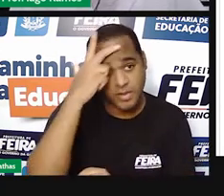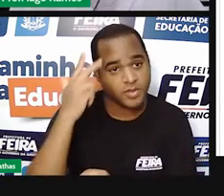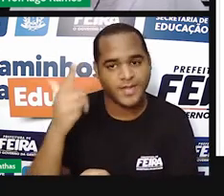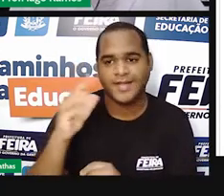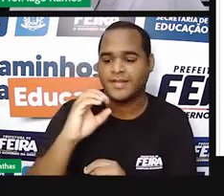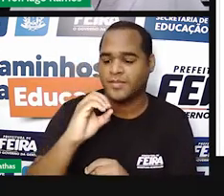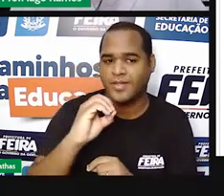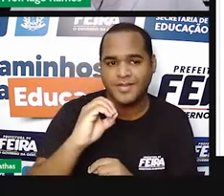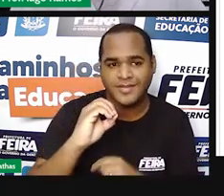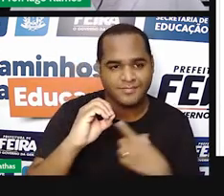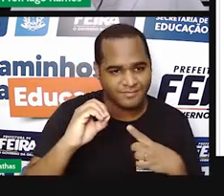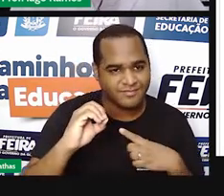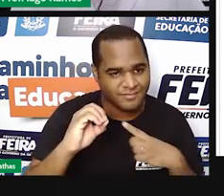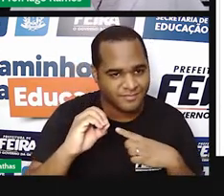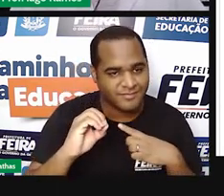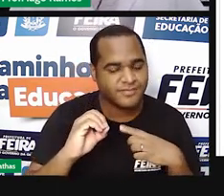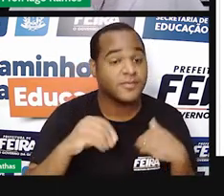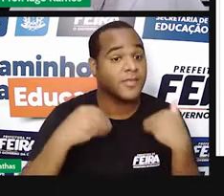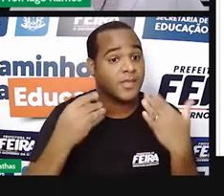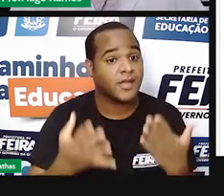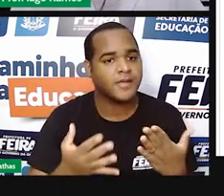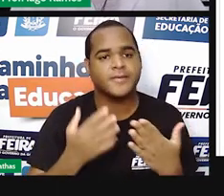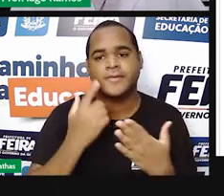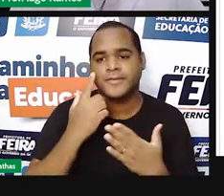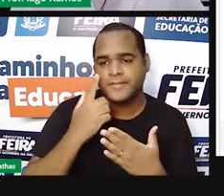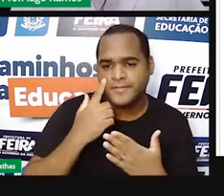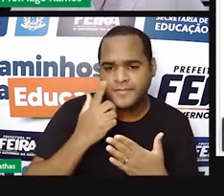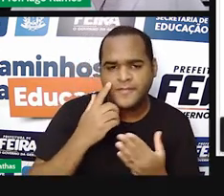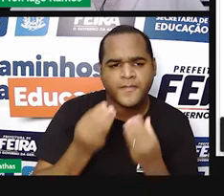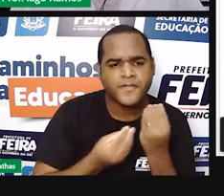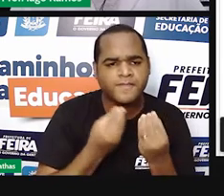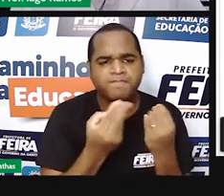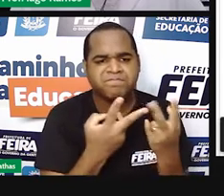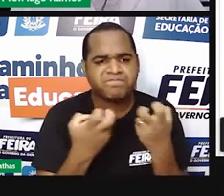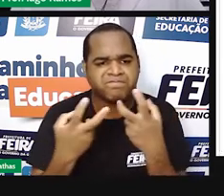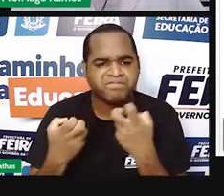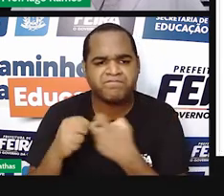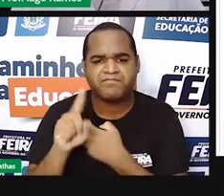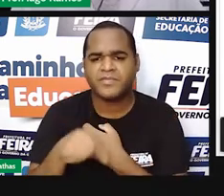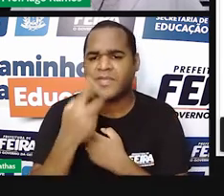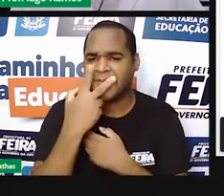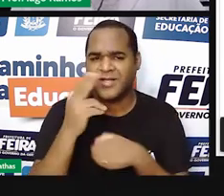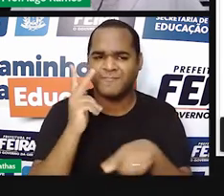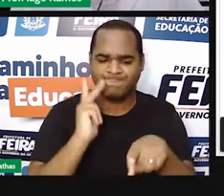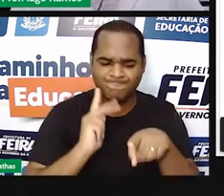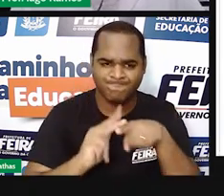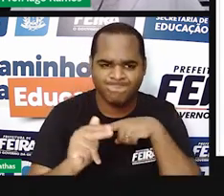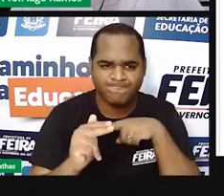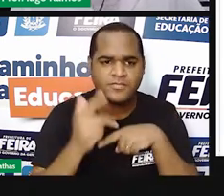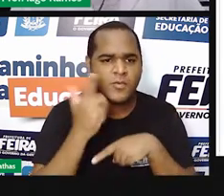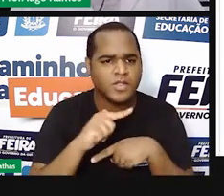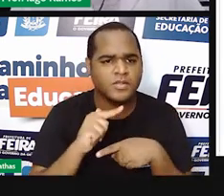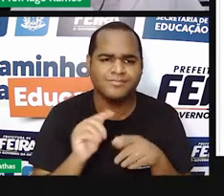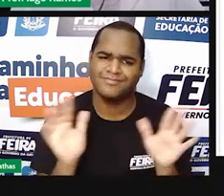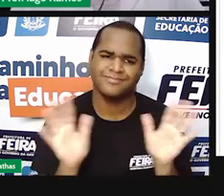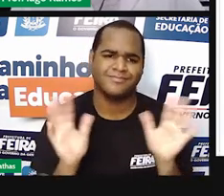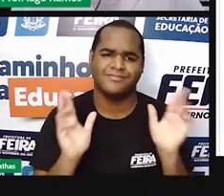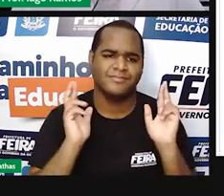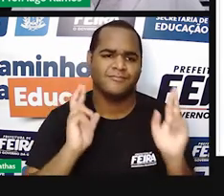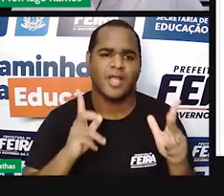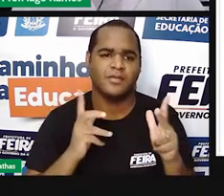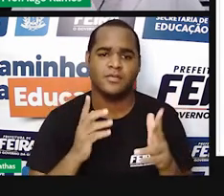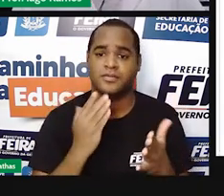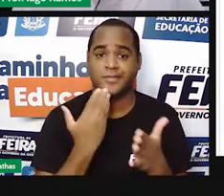tá com círculo e a gente vê que ele não vai vencer o jogo porque se ele colocar aqui